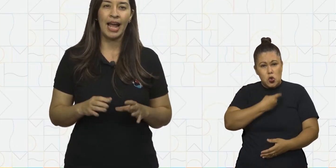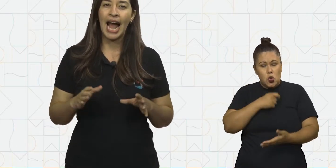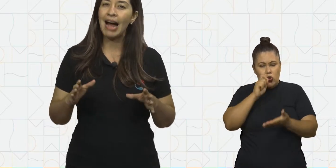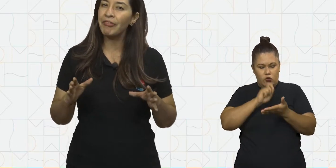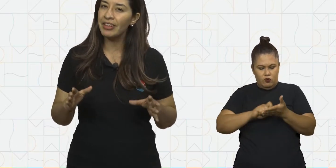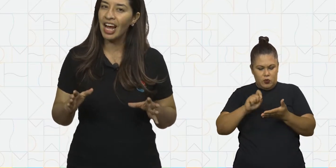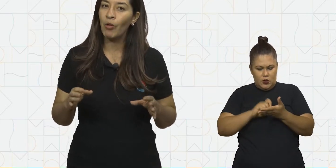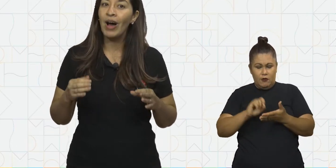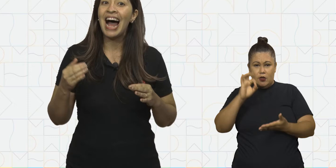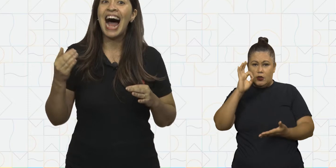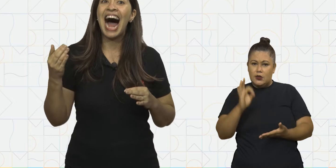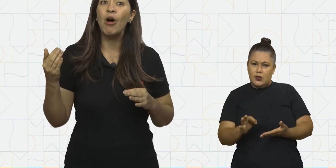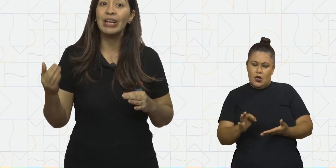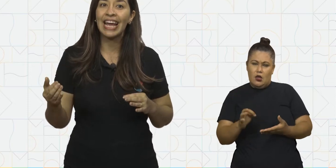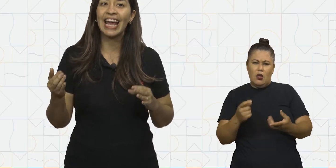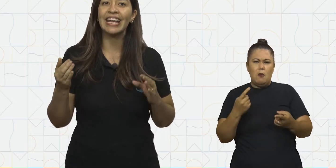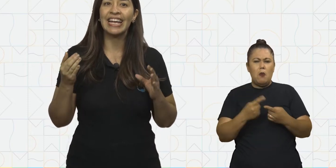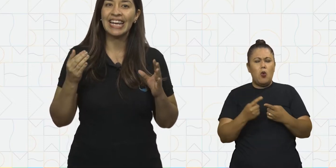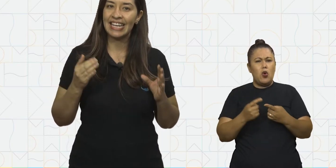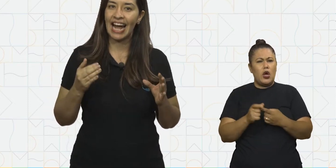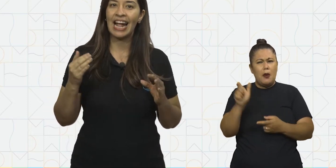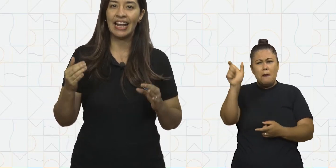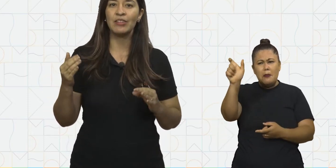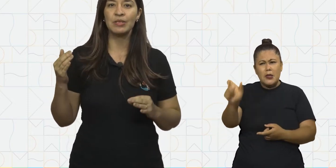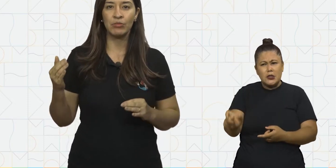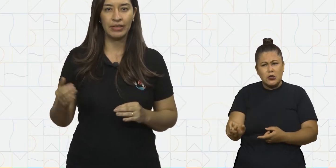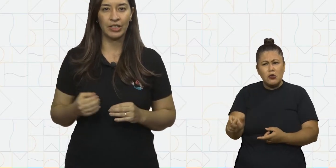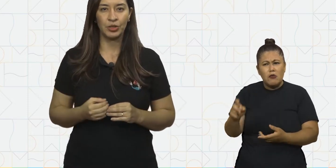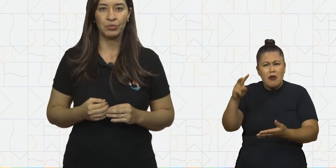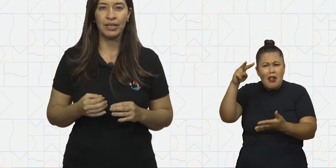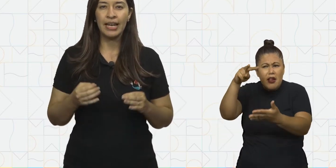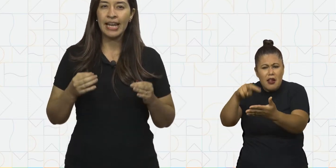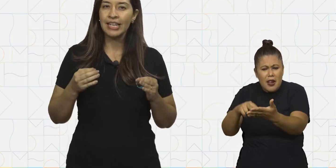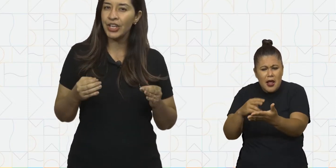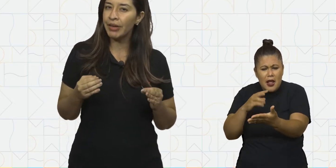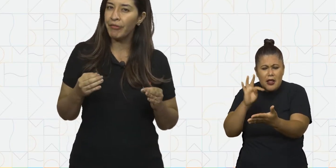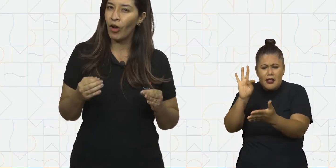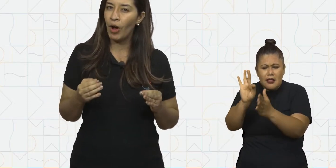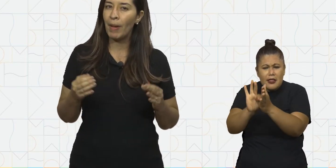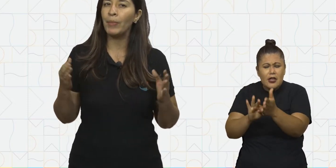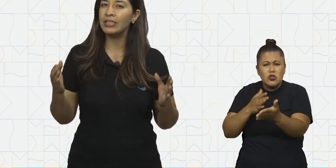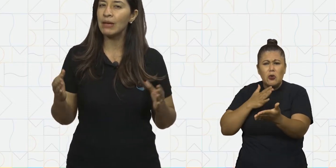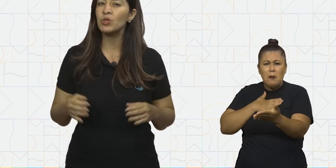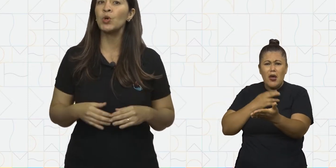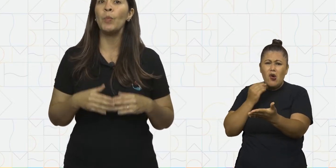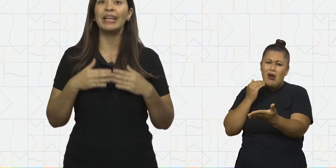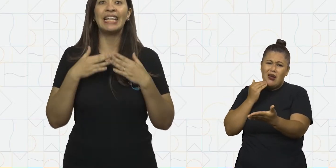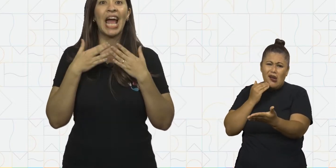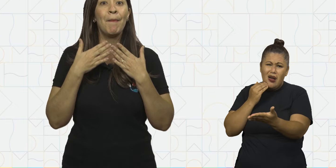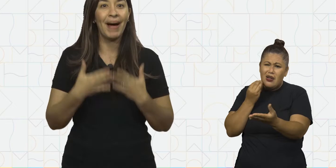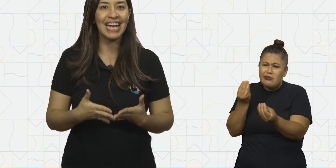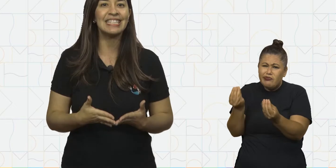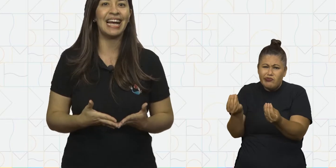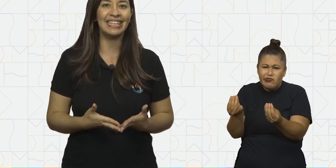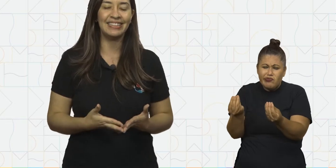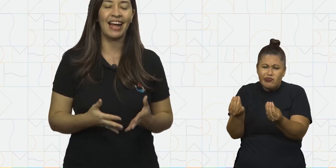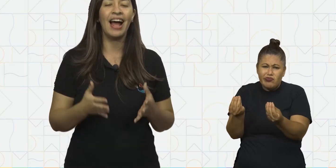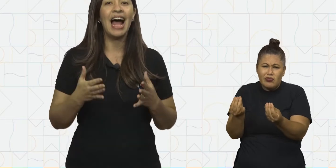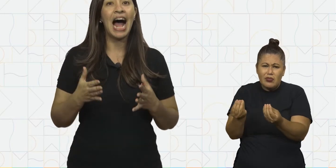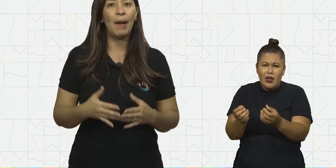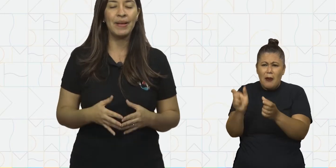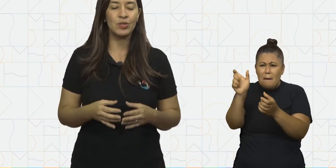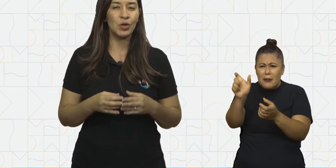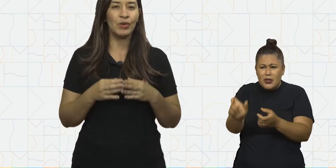corretamente? Afinal, alguém irá ler o seu texto. E de que forma podemos surpreender mais